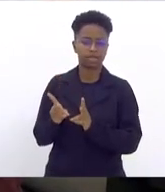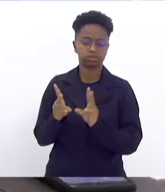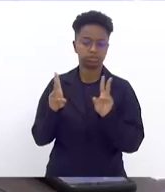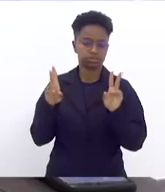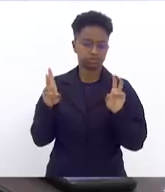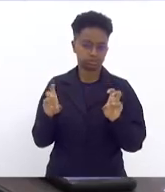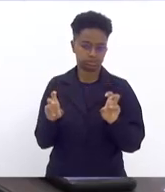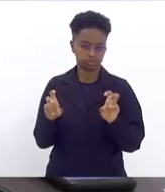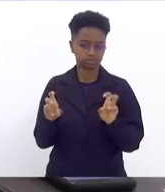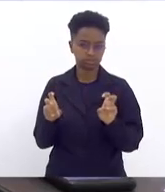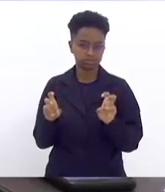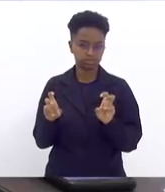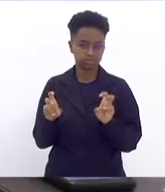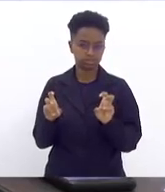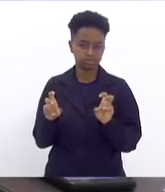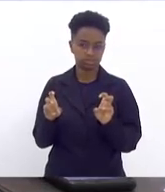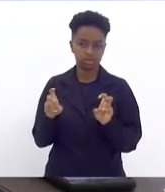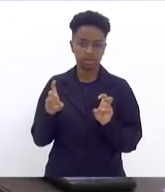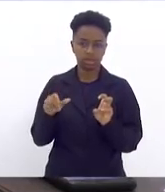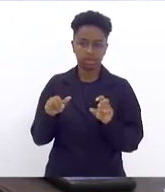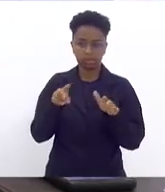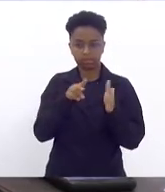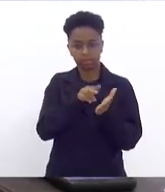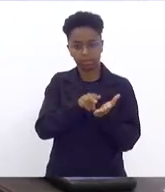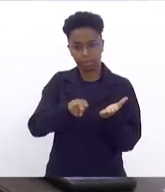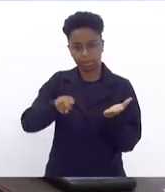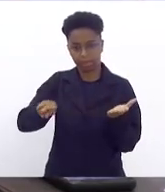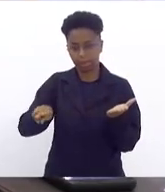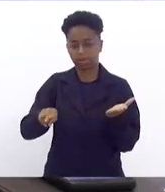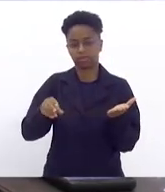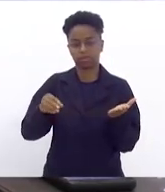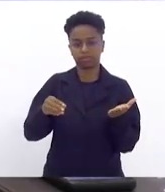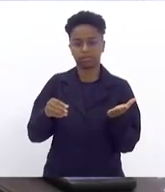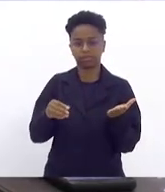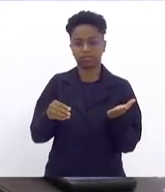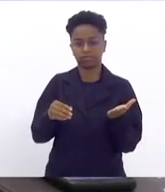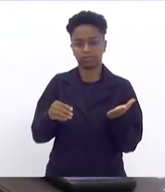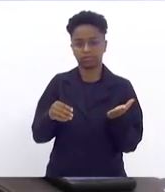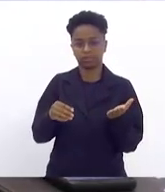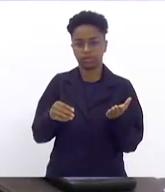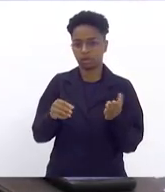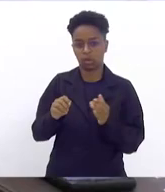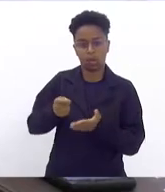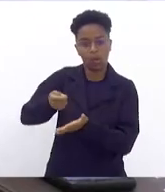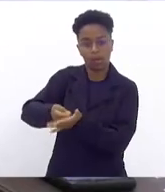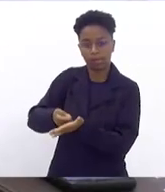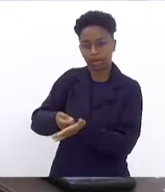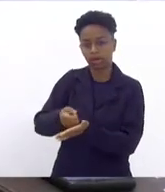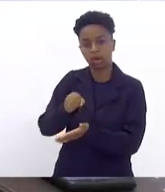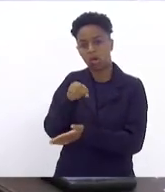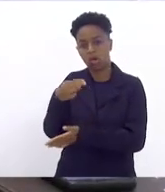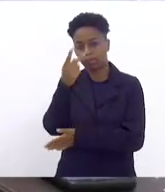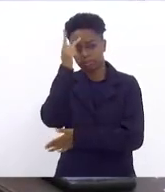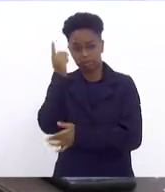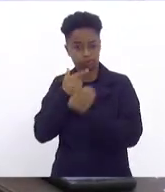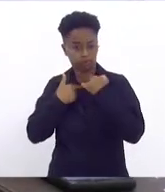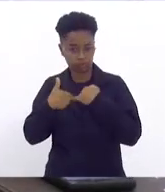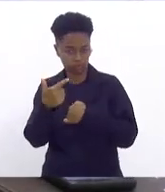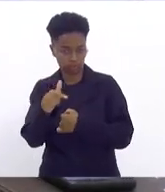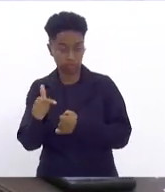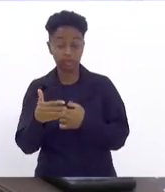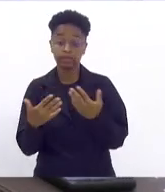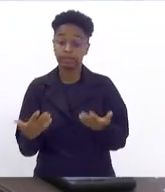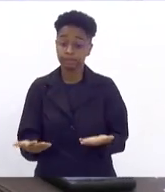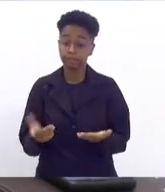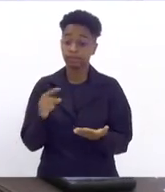questão. Punições às clínicas, às internações compulsórias e ou involuntárias. Então, a